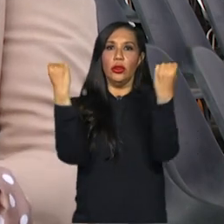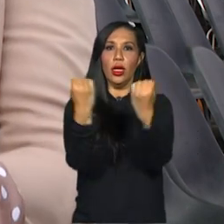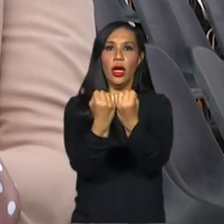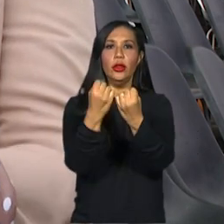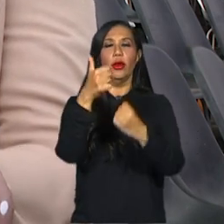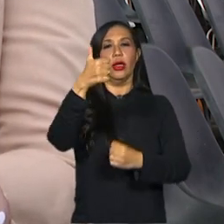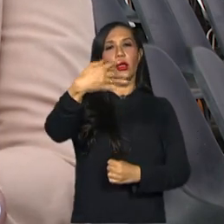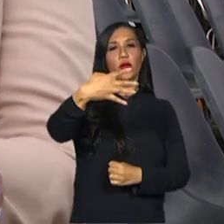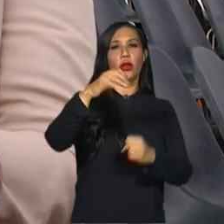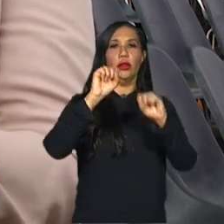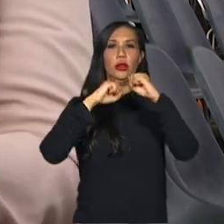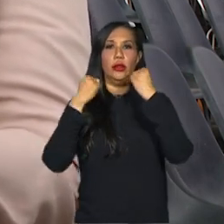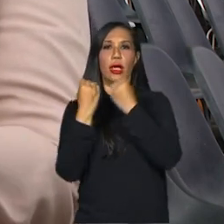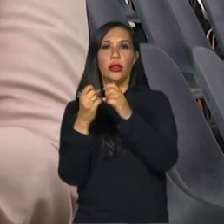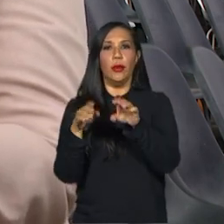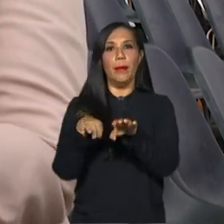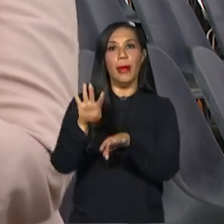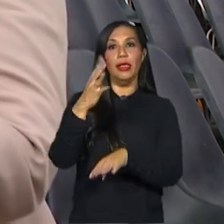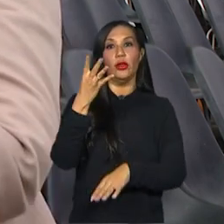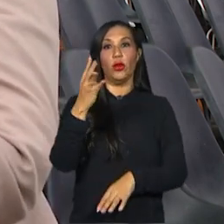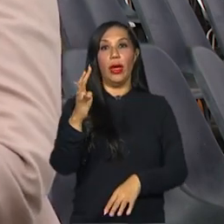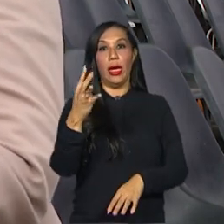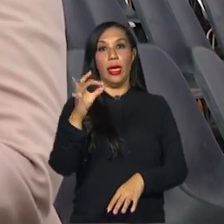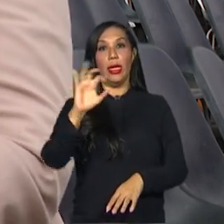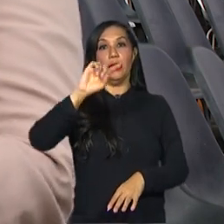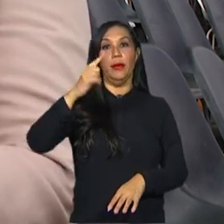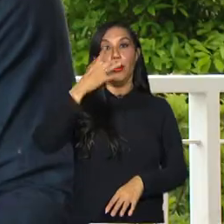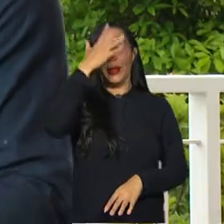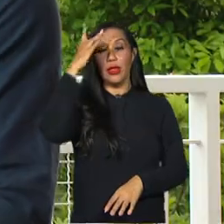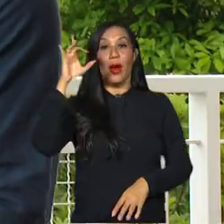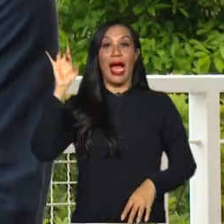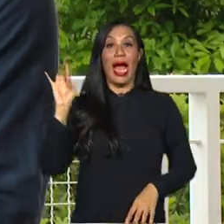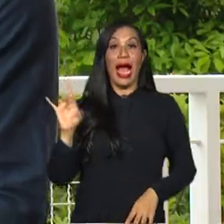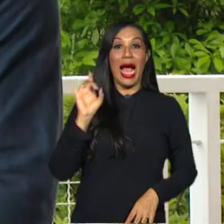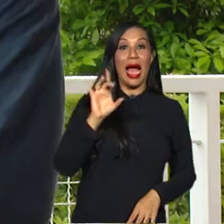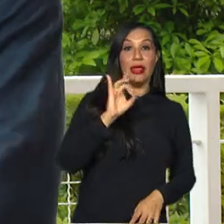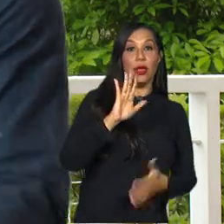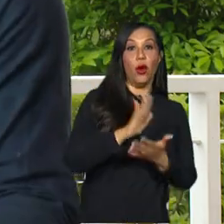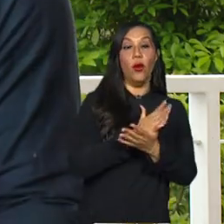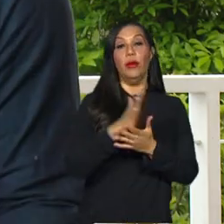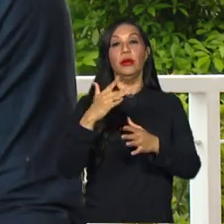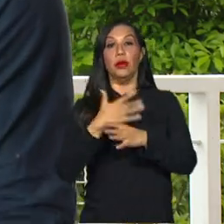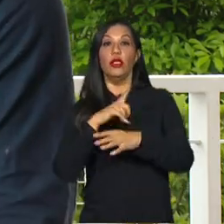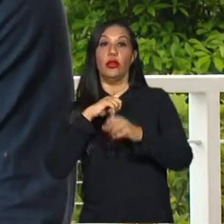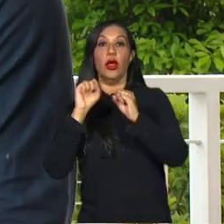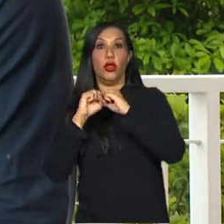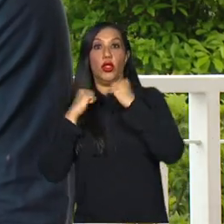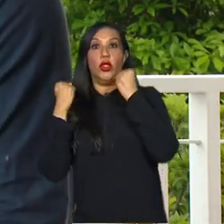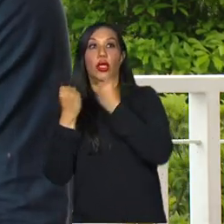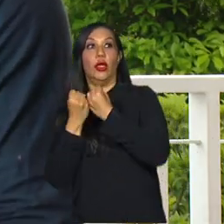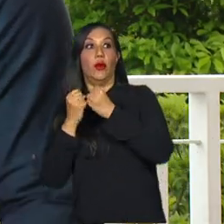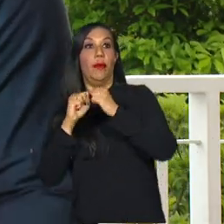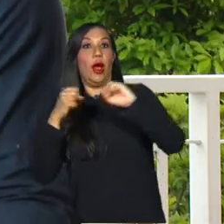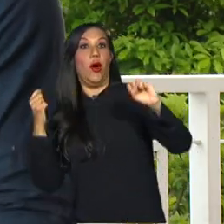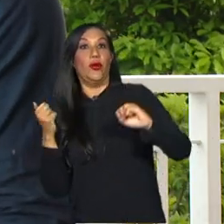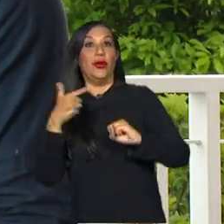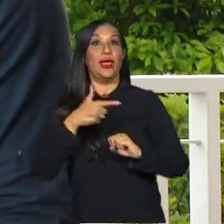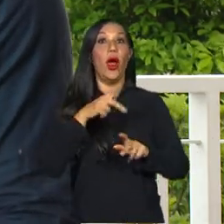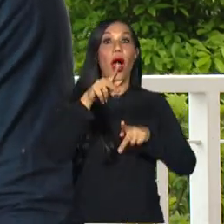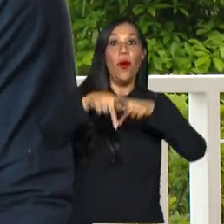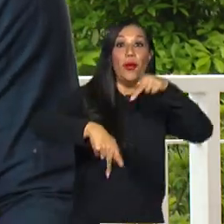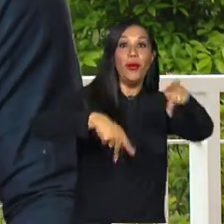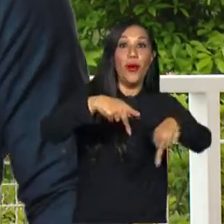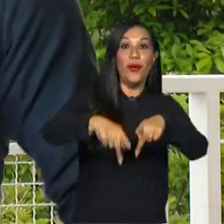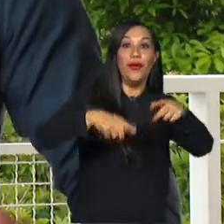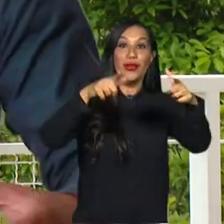14 estádios, para mais de 40 mil pessoas cada. Algumas cidades vão ter estádios maiores do que a própria população do local. Então, assim, nessa